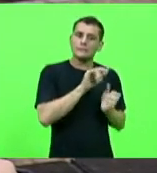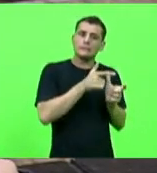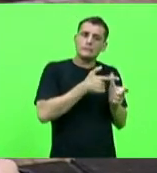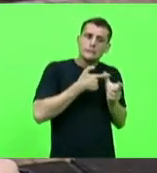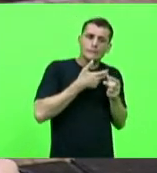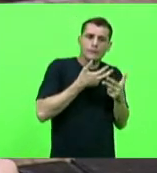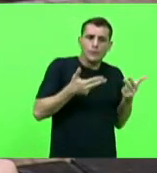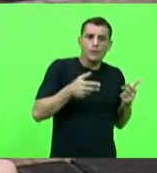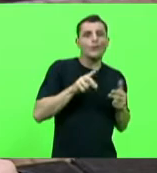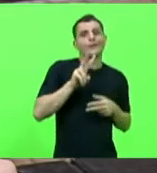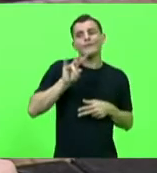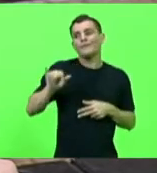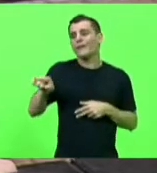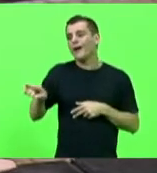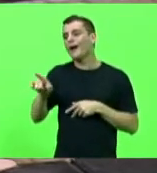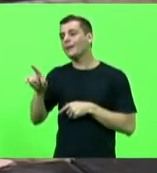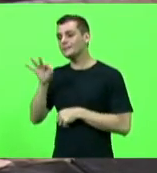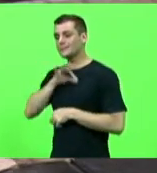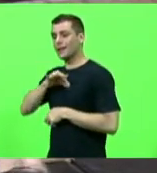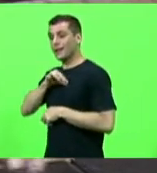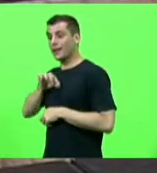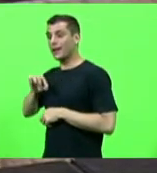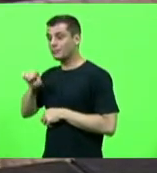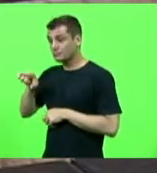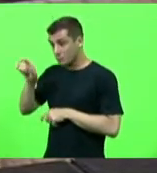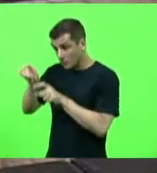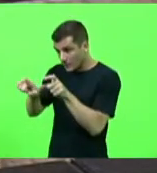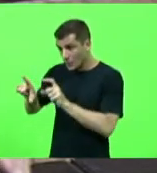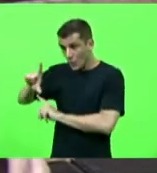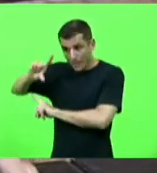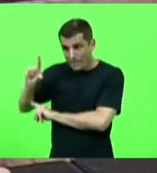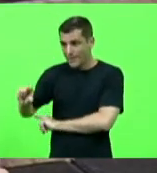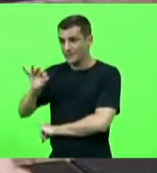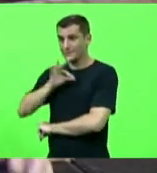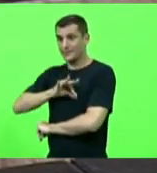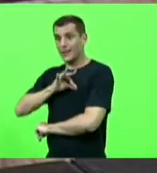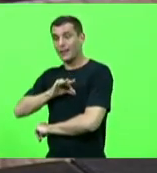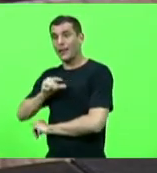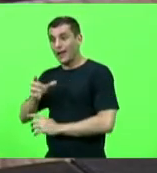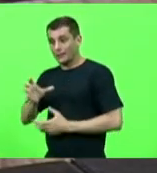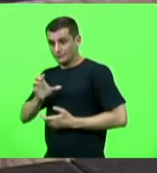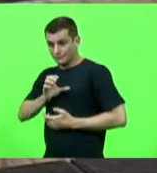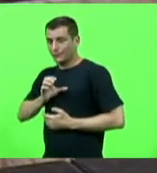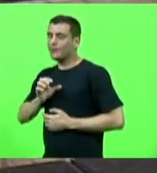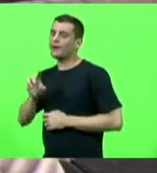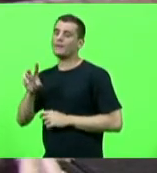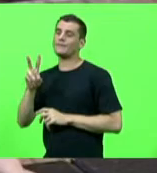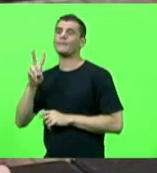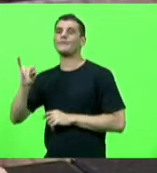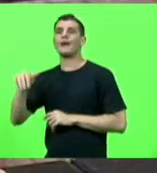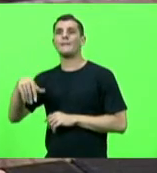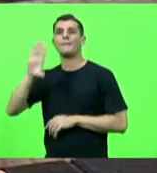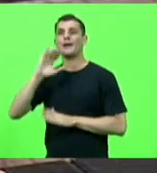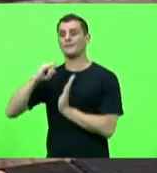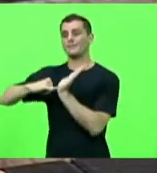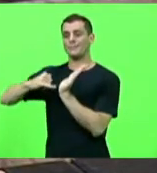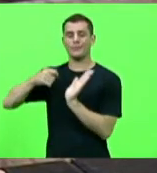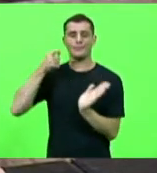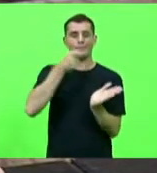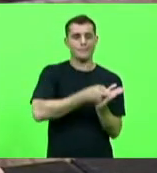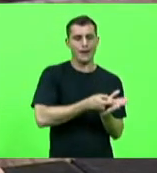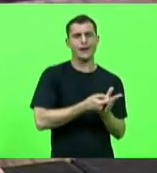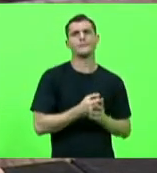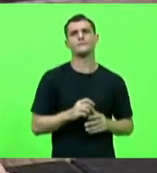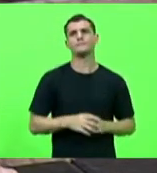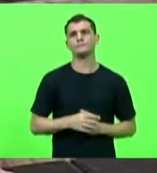costas daquele que ganha menos. Em relação à votação de hoje, o projeto vai passar, já tem 21 votos, eu posso prever que